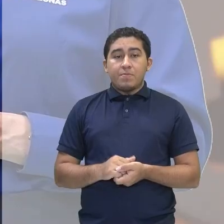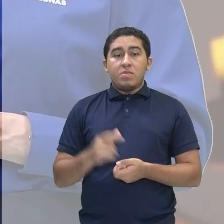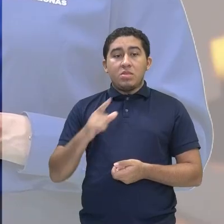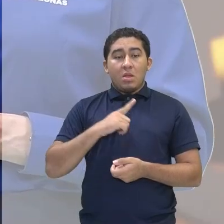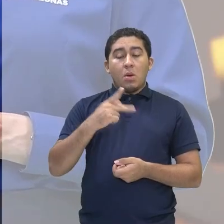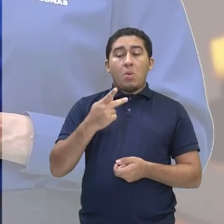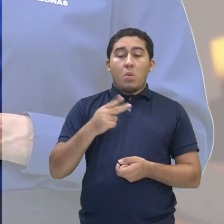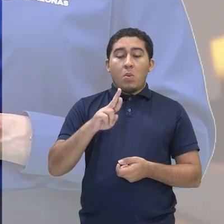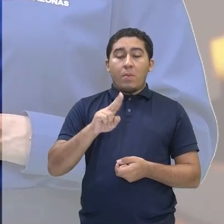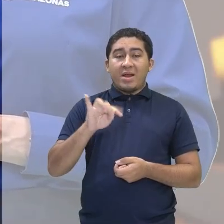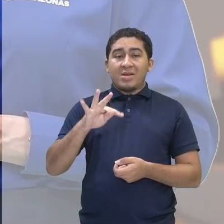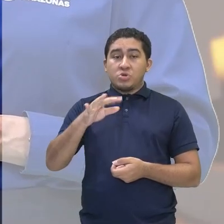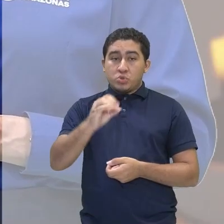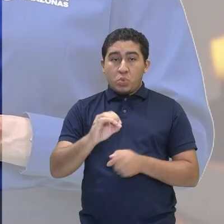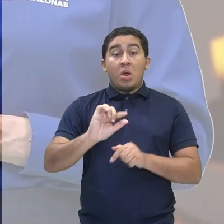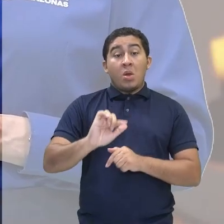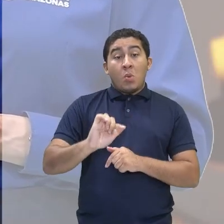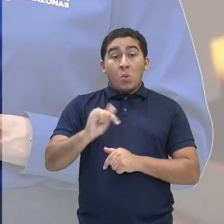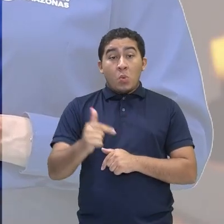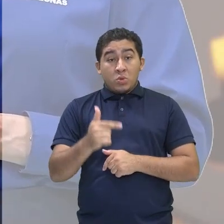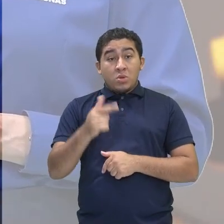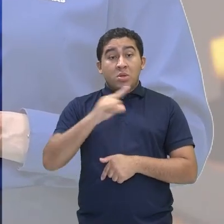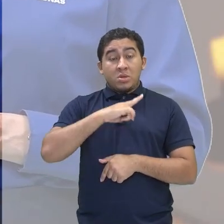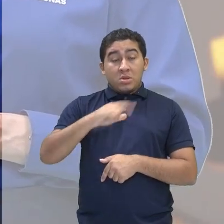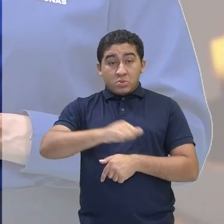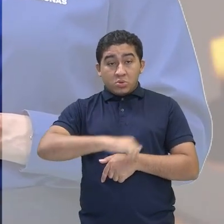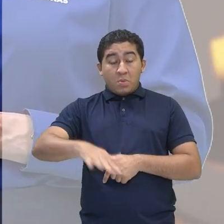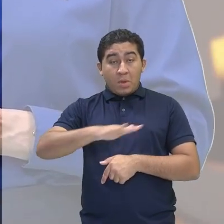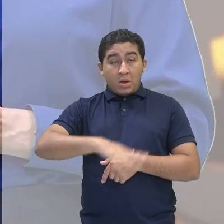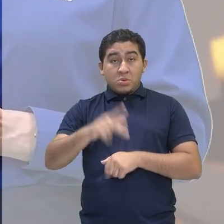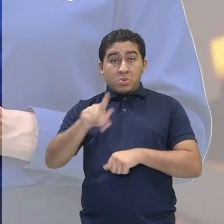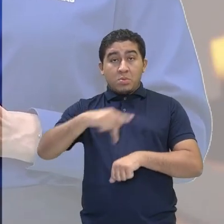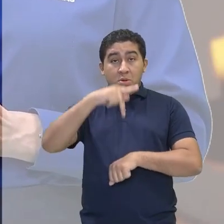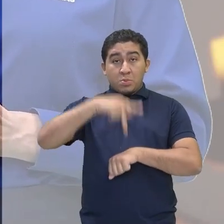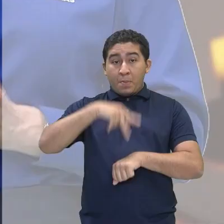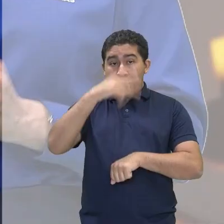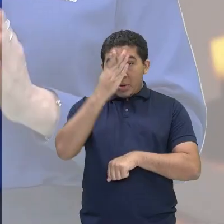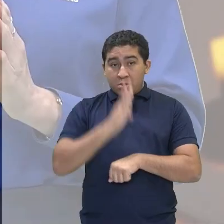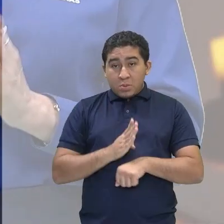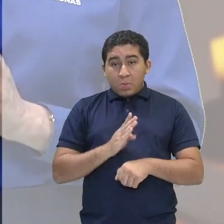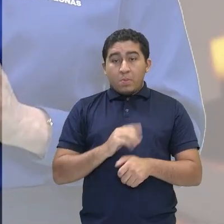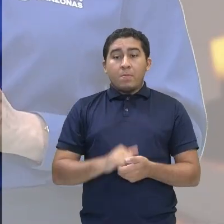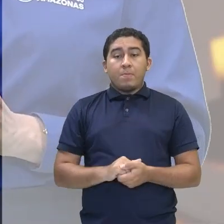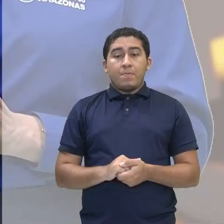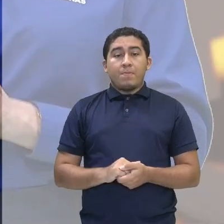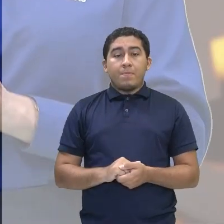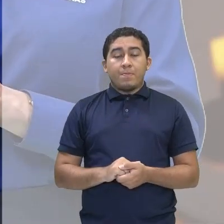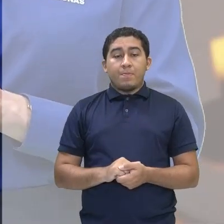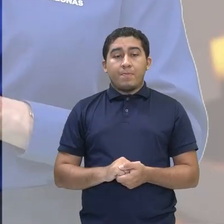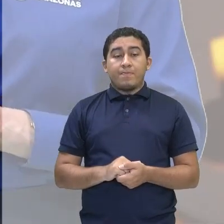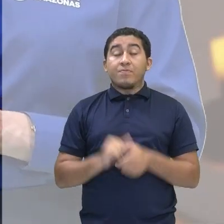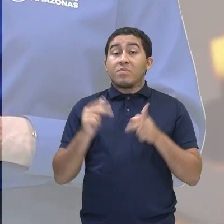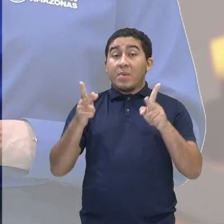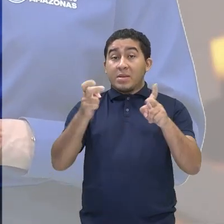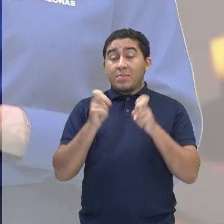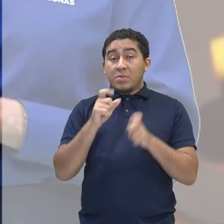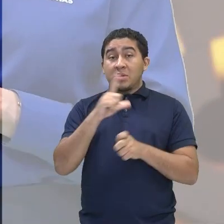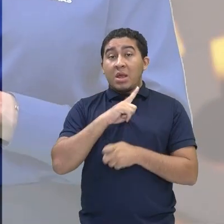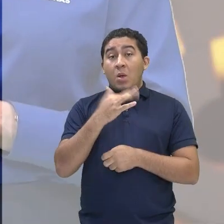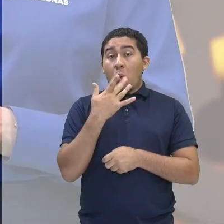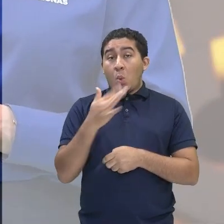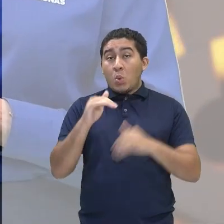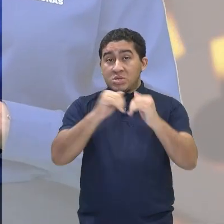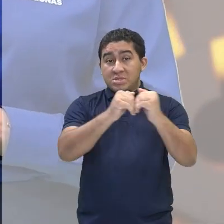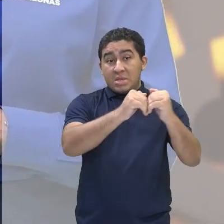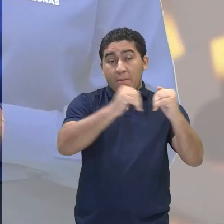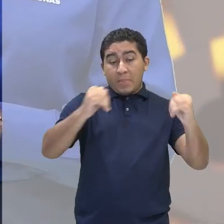que foi essa outra linha inserida no território brasileiro. Essa linha, ela vai definir os fusos horários